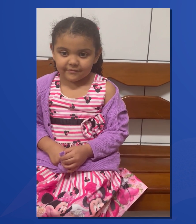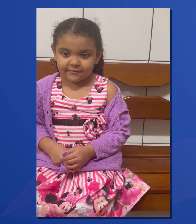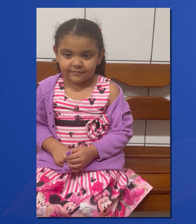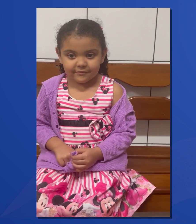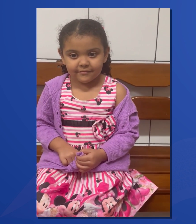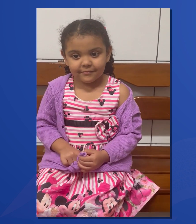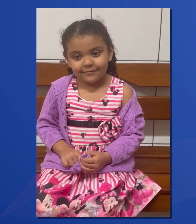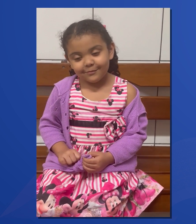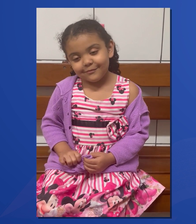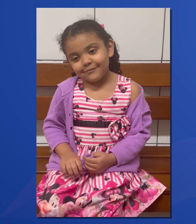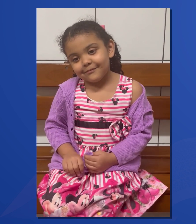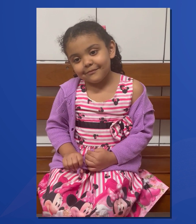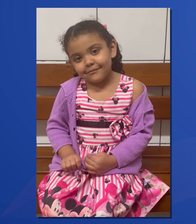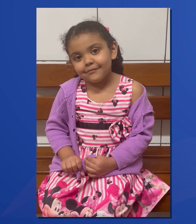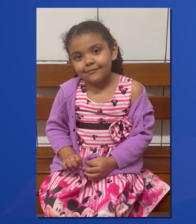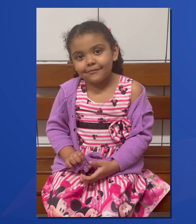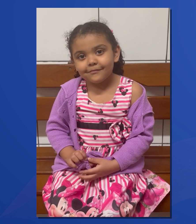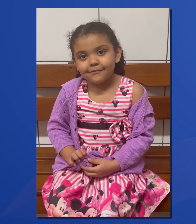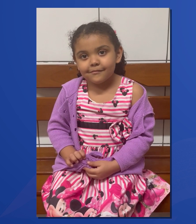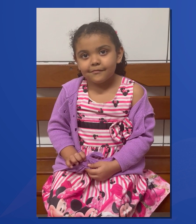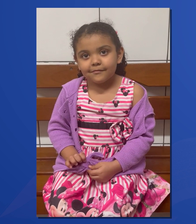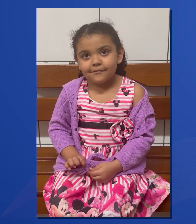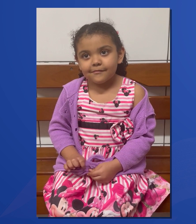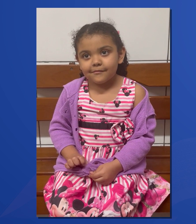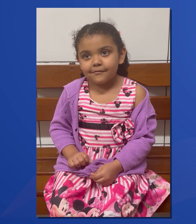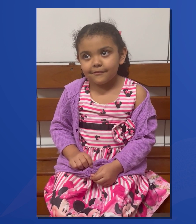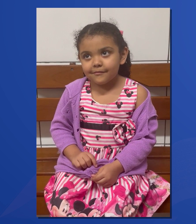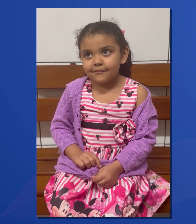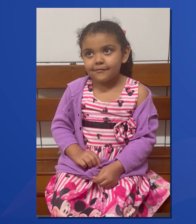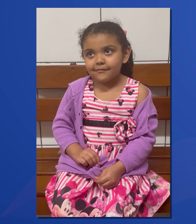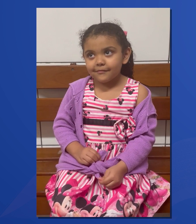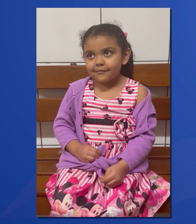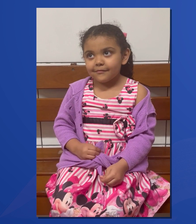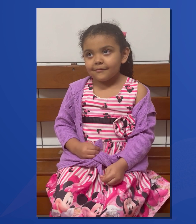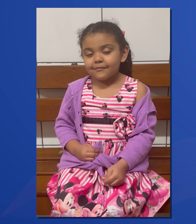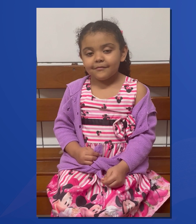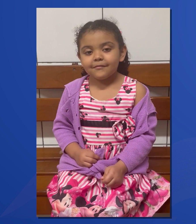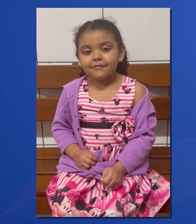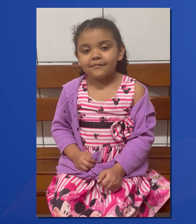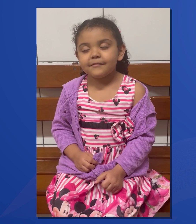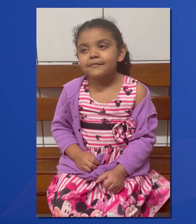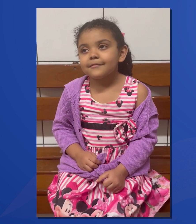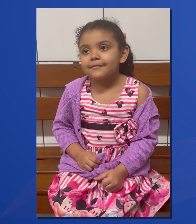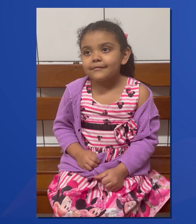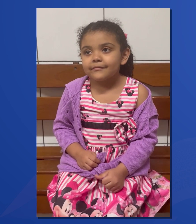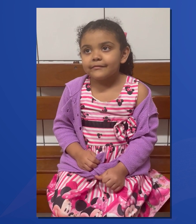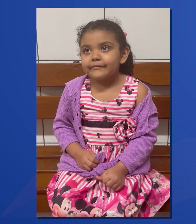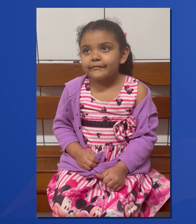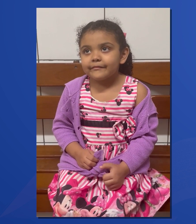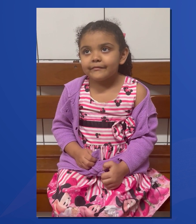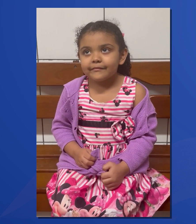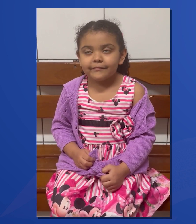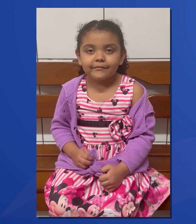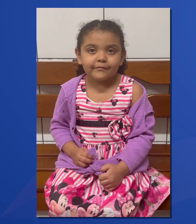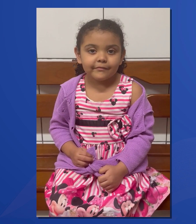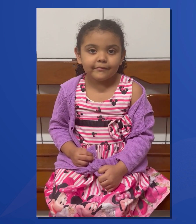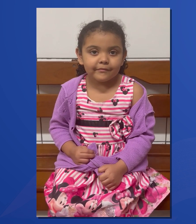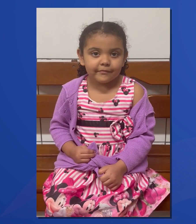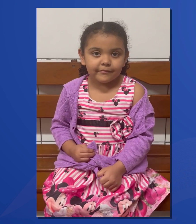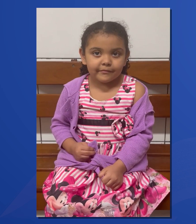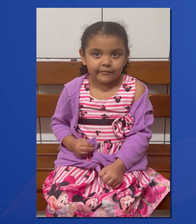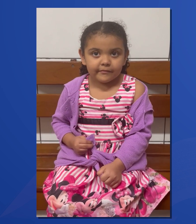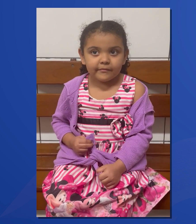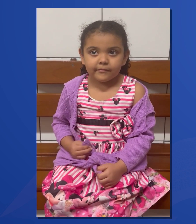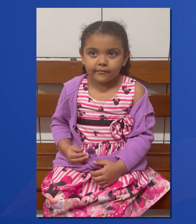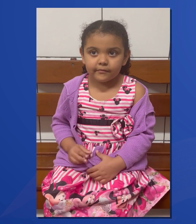Bem-aventurado aquele que lê e os que ouvem as palavras dessas profecias e guardam as coisas que nelas são escritas, porque o tempo está próximo.